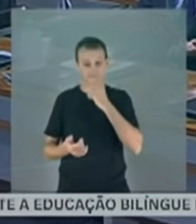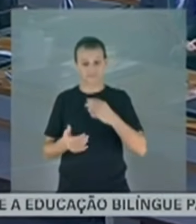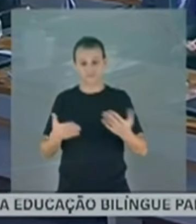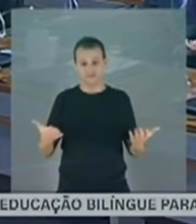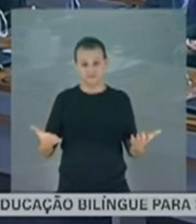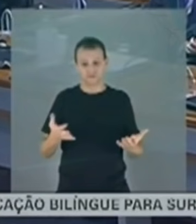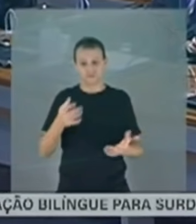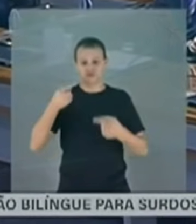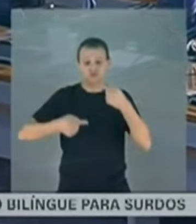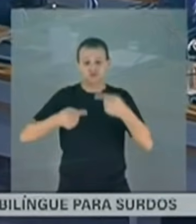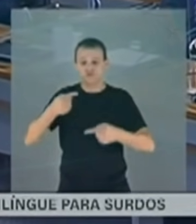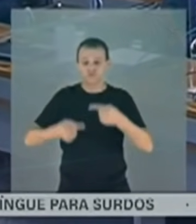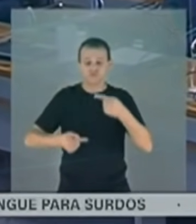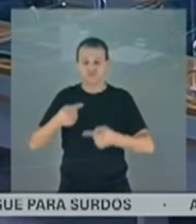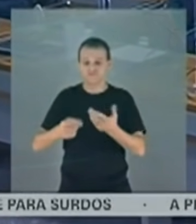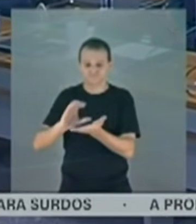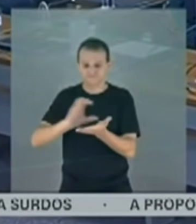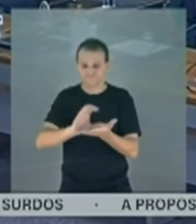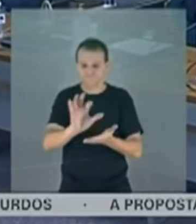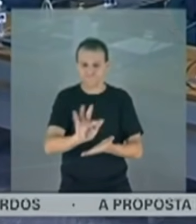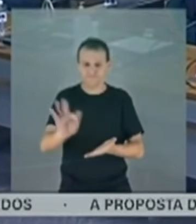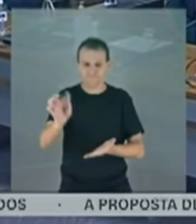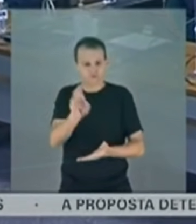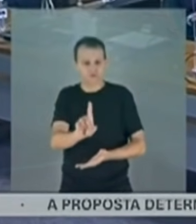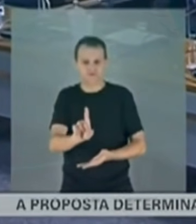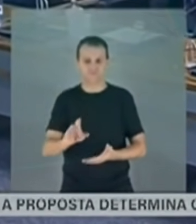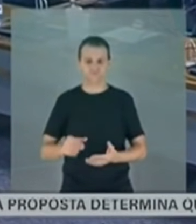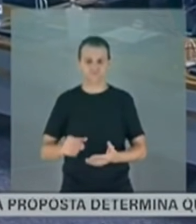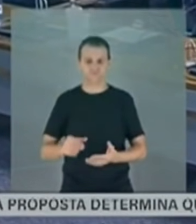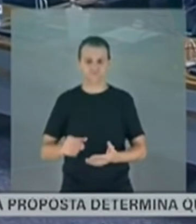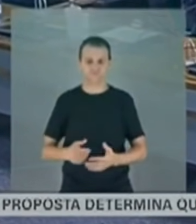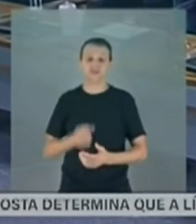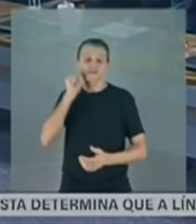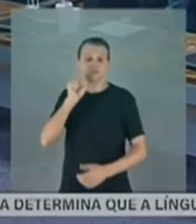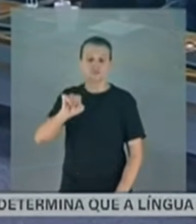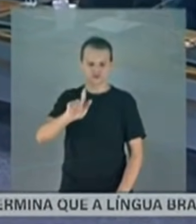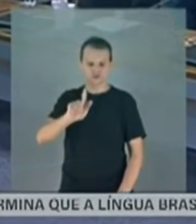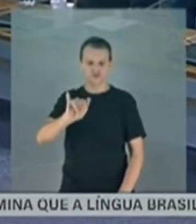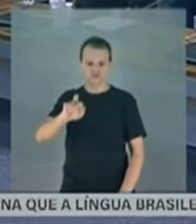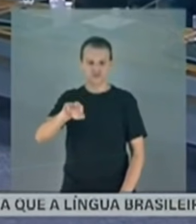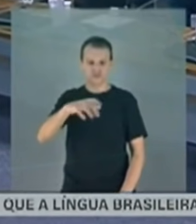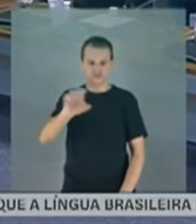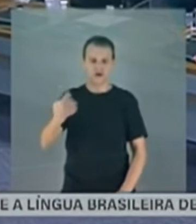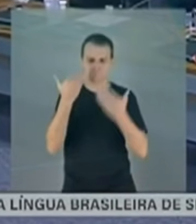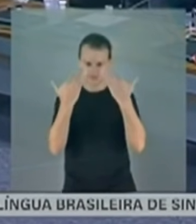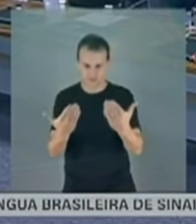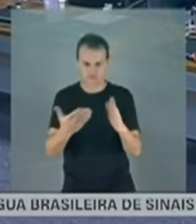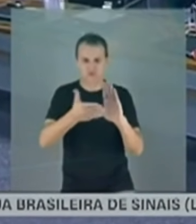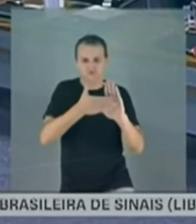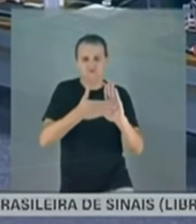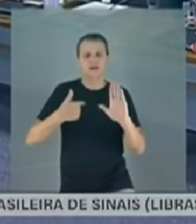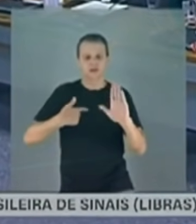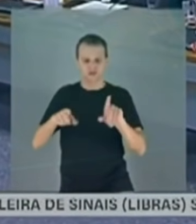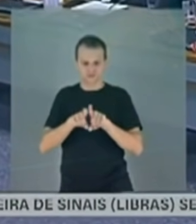verba federal ou não não está definida isso. O senador Girão, apresentou requerimentos, eu também apresentei. Muitos aqui gostariam